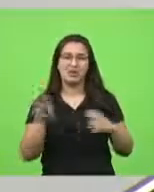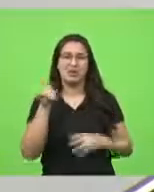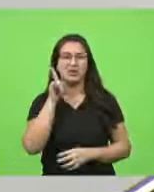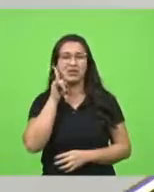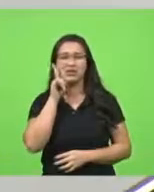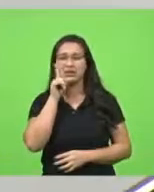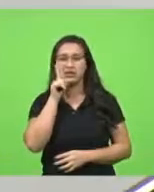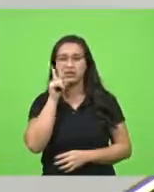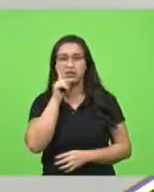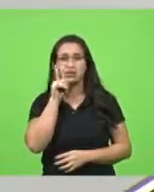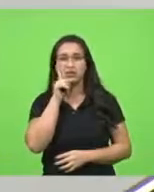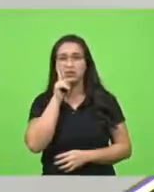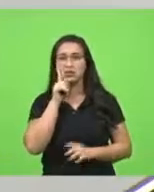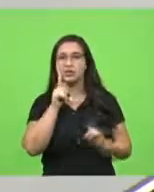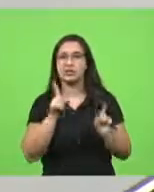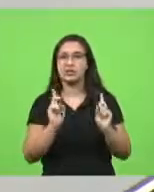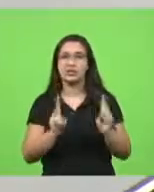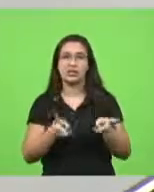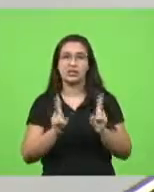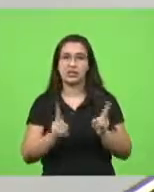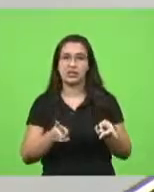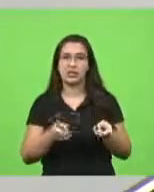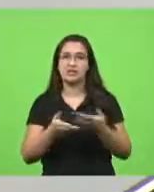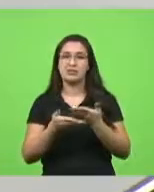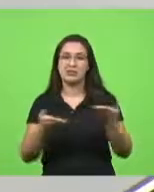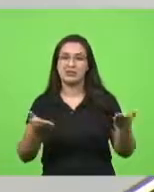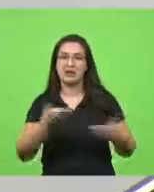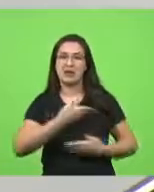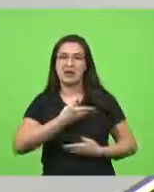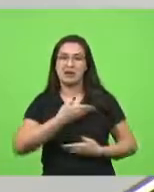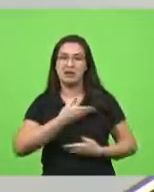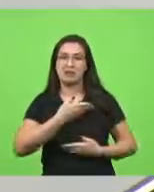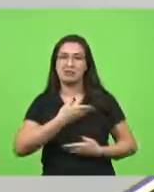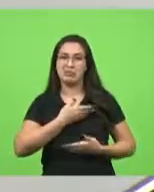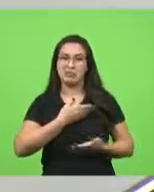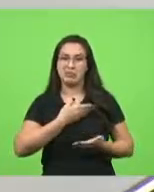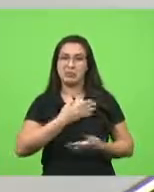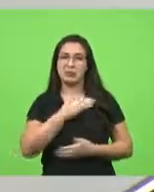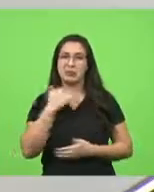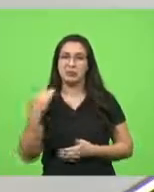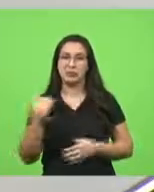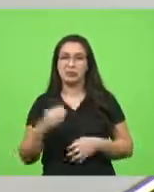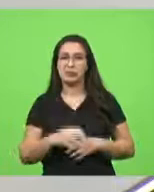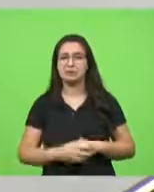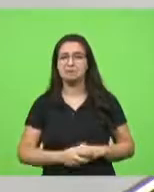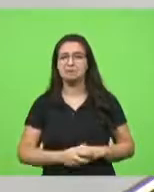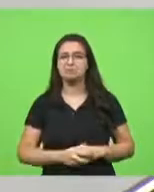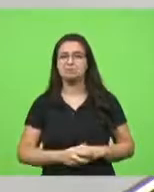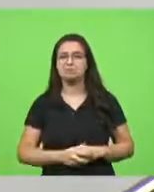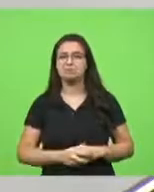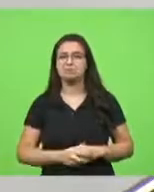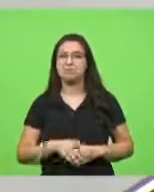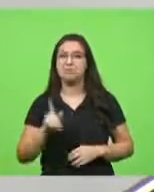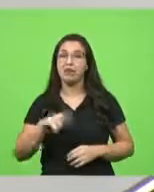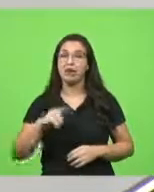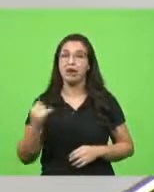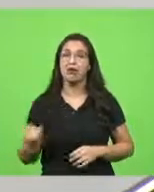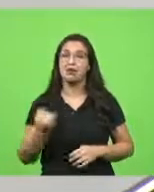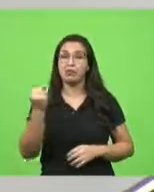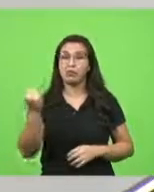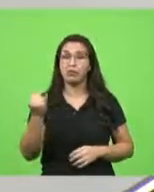temos perdido algum colega da área da segurança pública. Então, é importante que seja